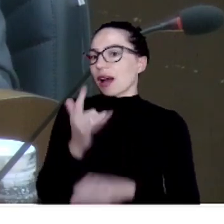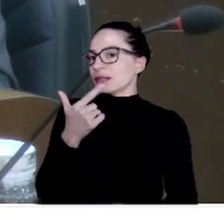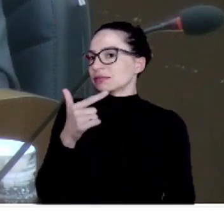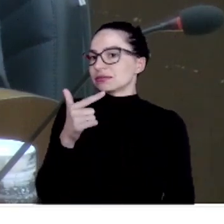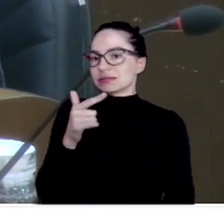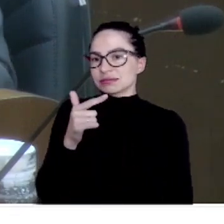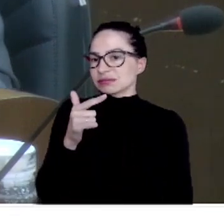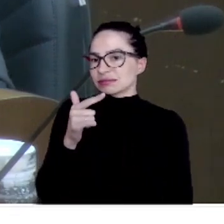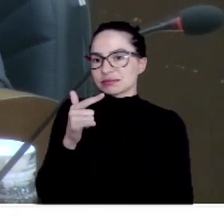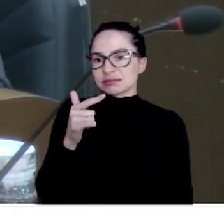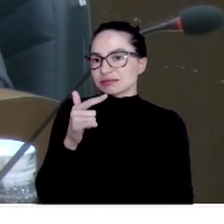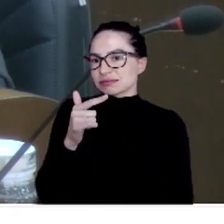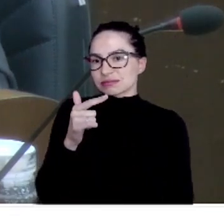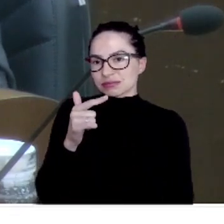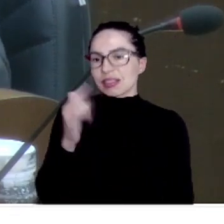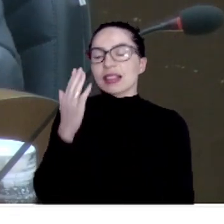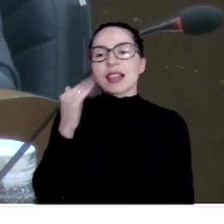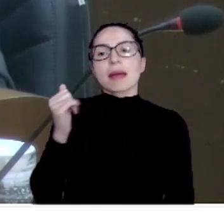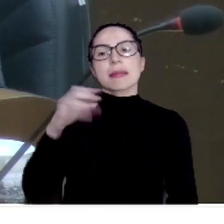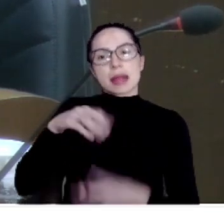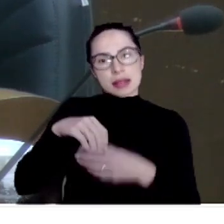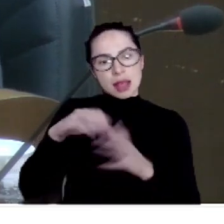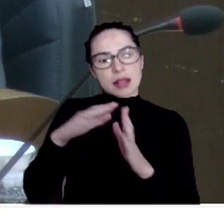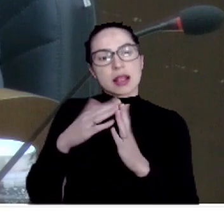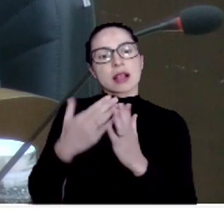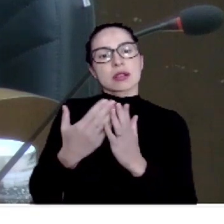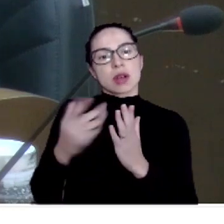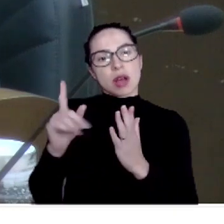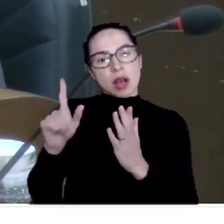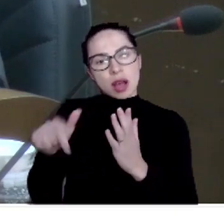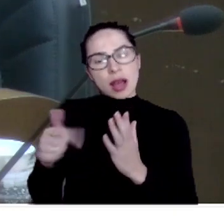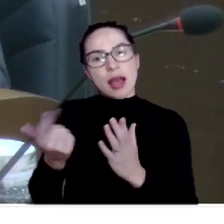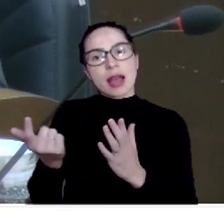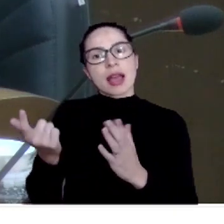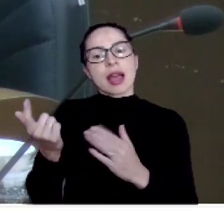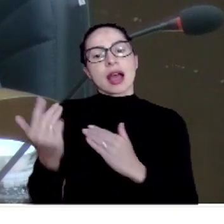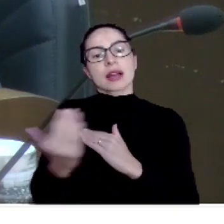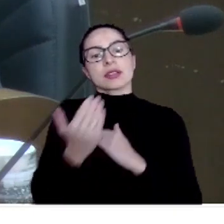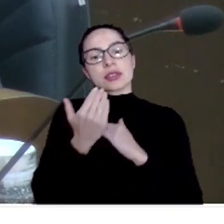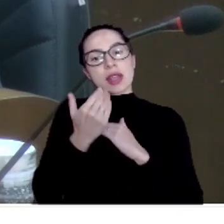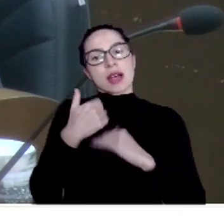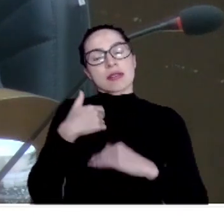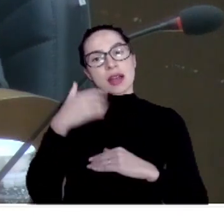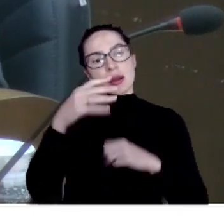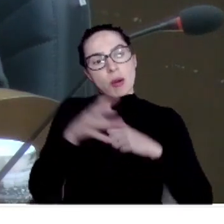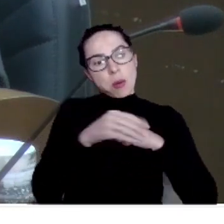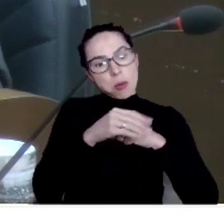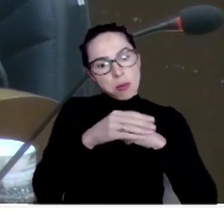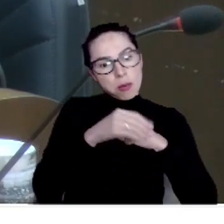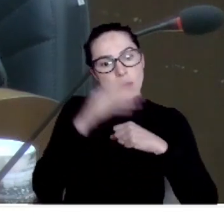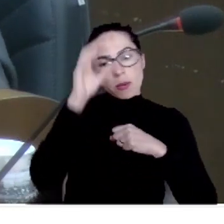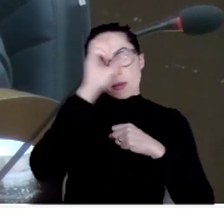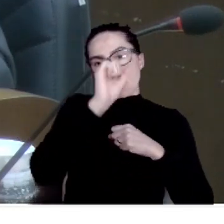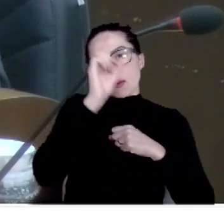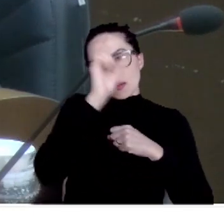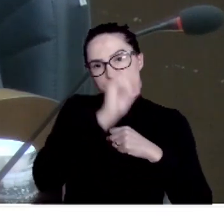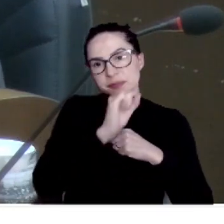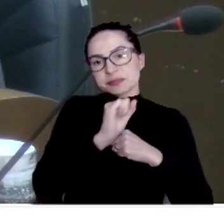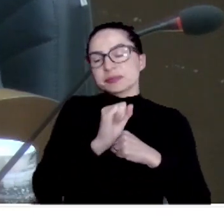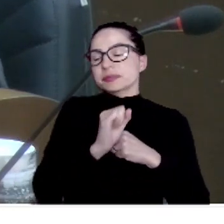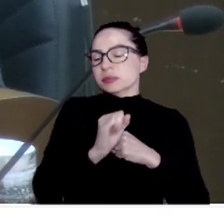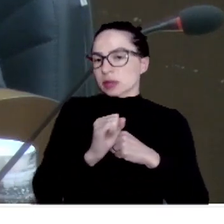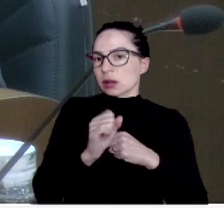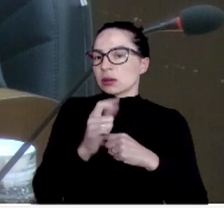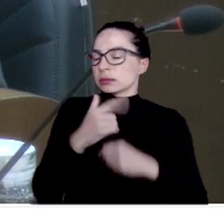era onde poderia proporcionar um universo melhor para mim, de conhecimento. Então, fica aí o